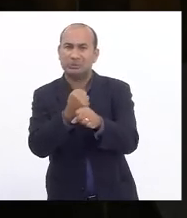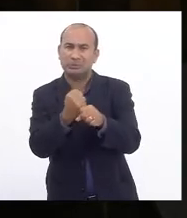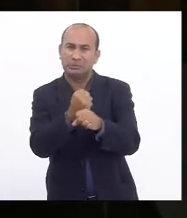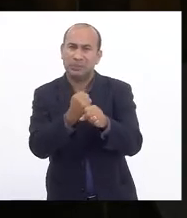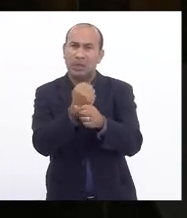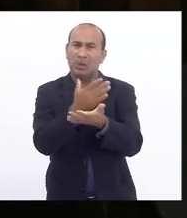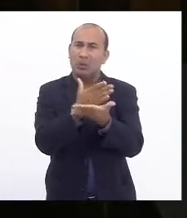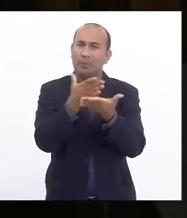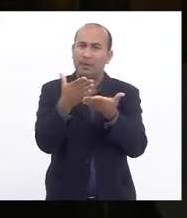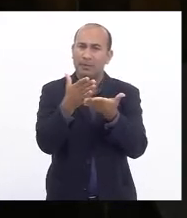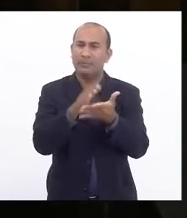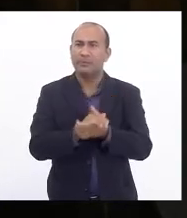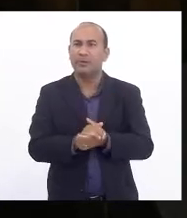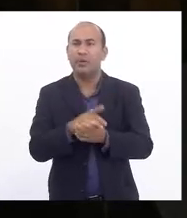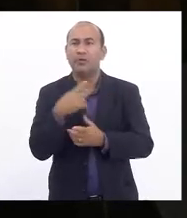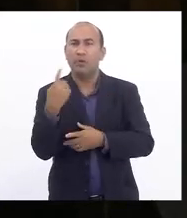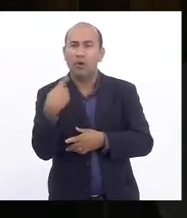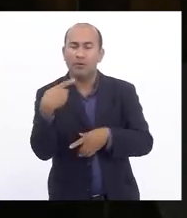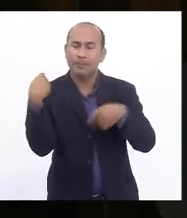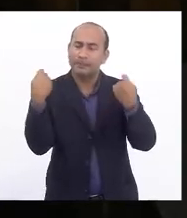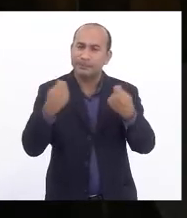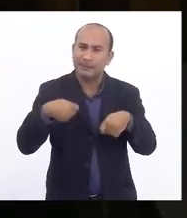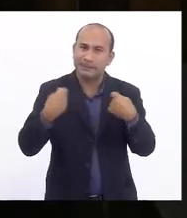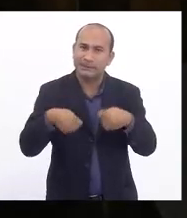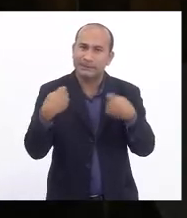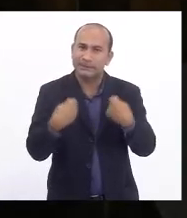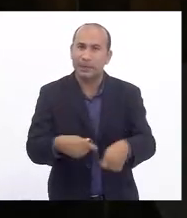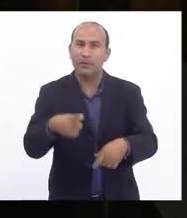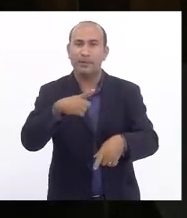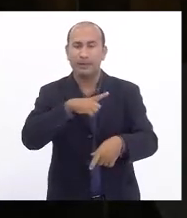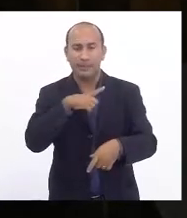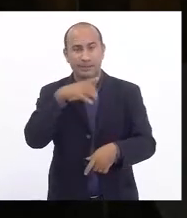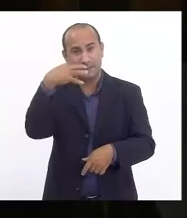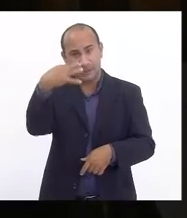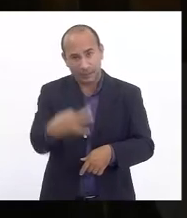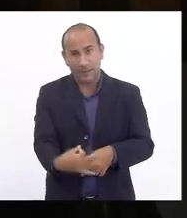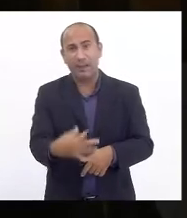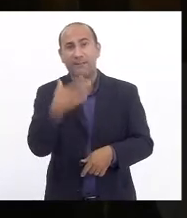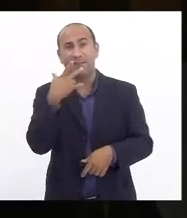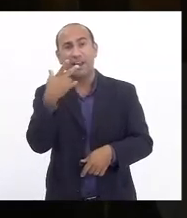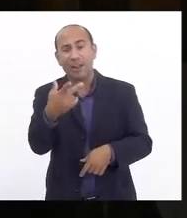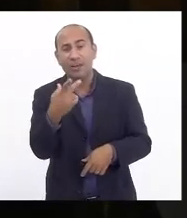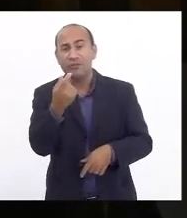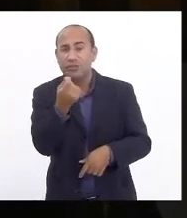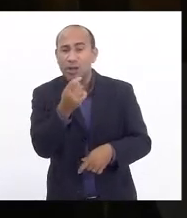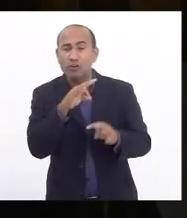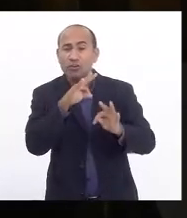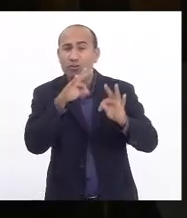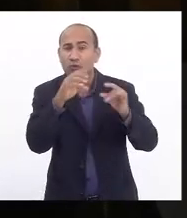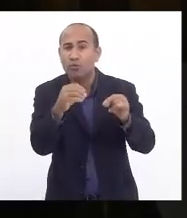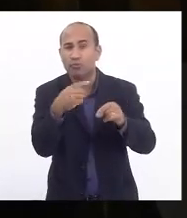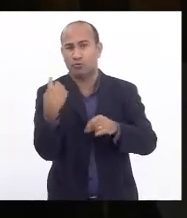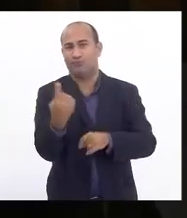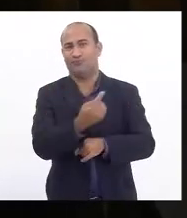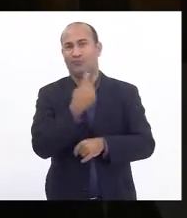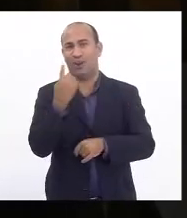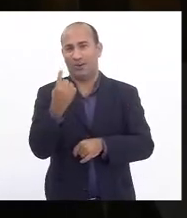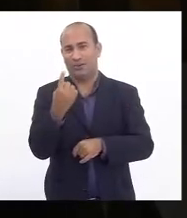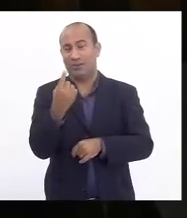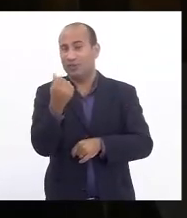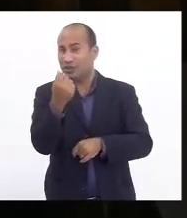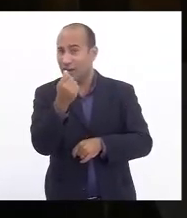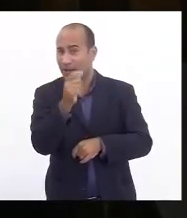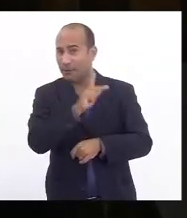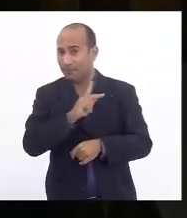da legislatura e a gente precisa e tem muita convicção que a gente tá falando o dinheiro de todos nós dinheiro